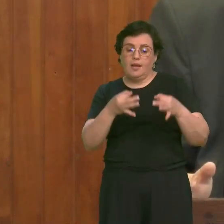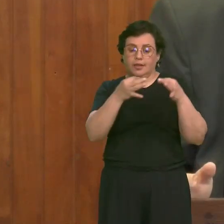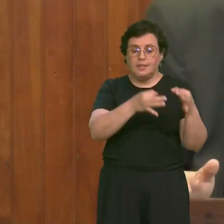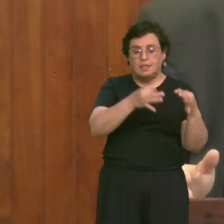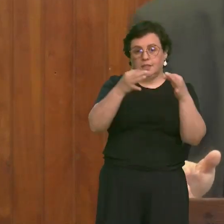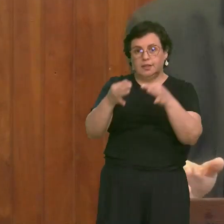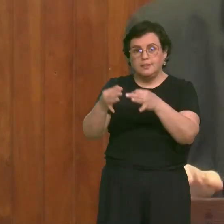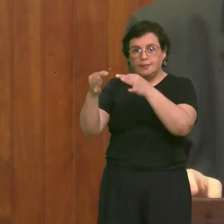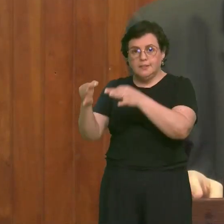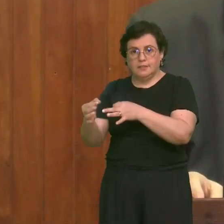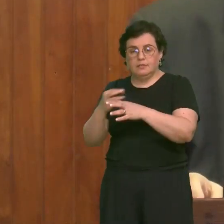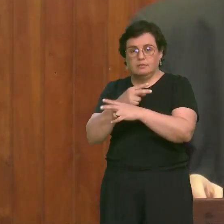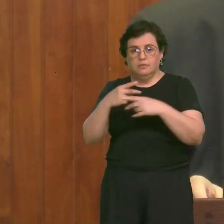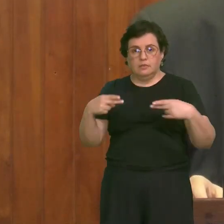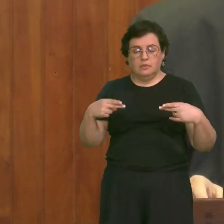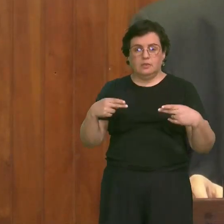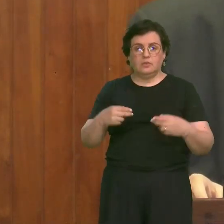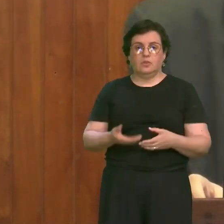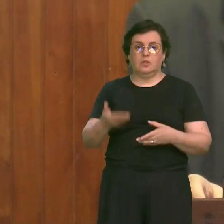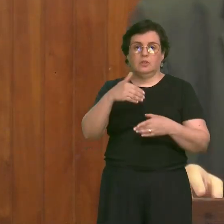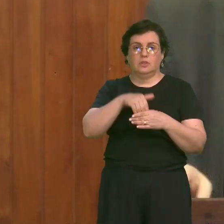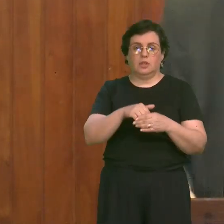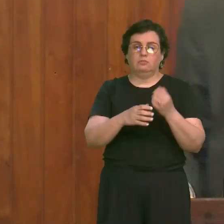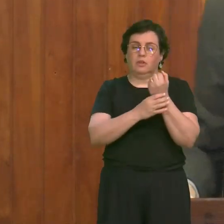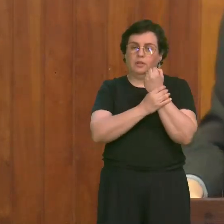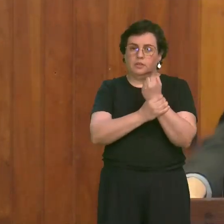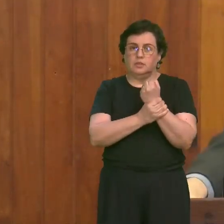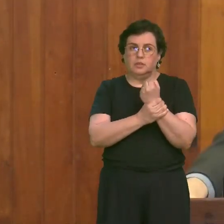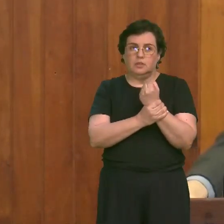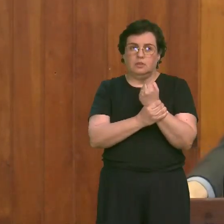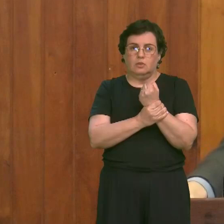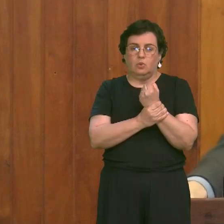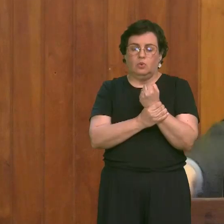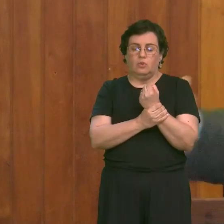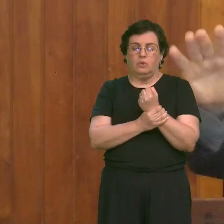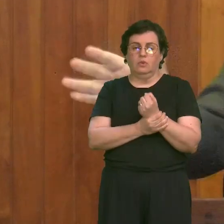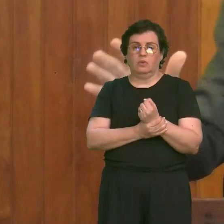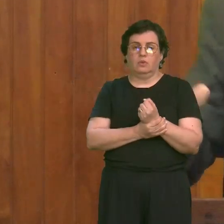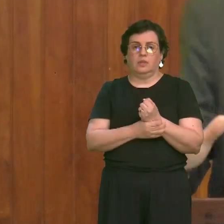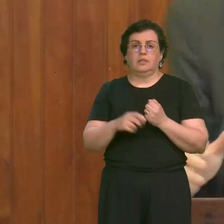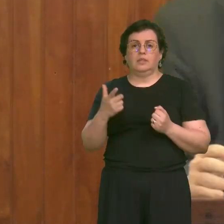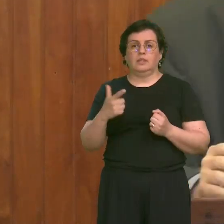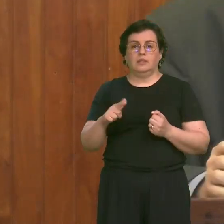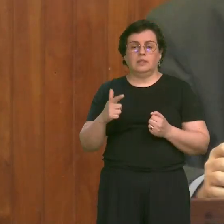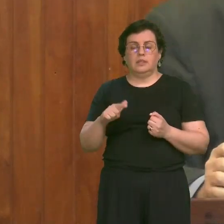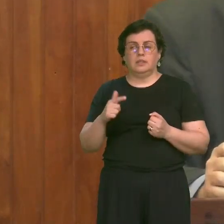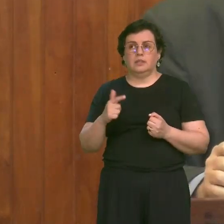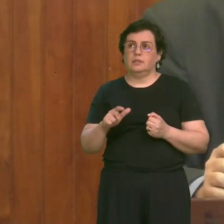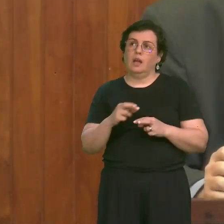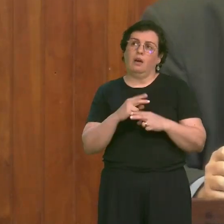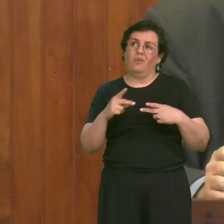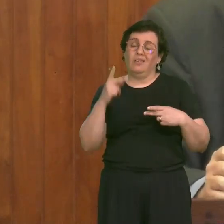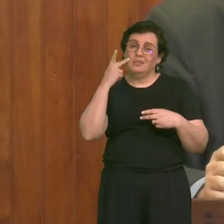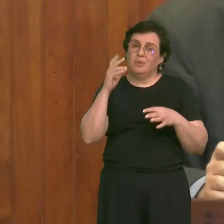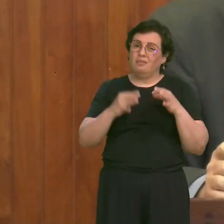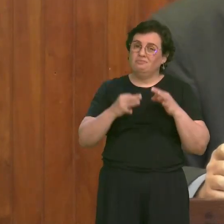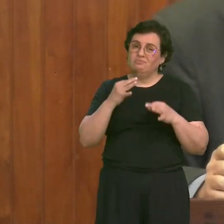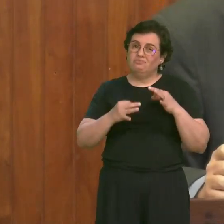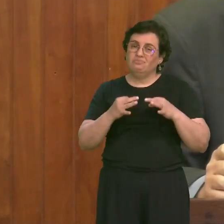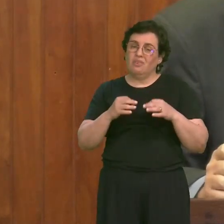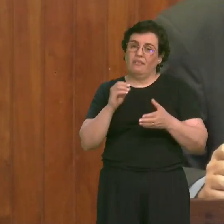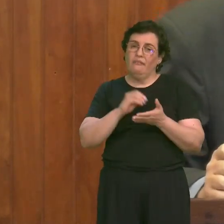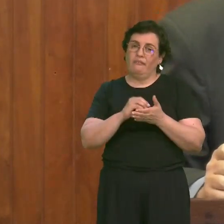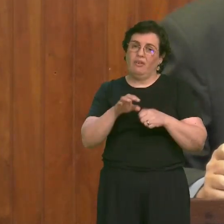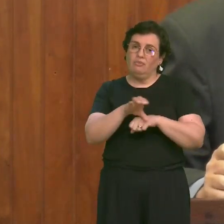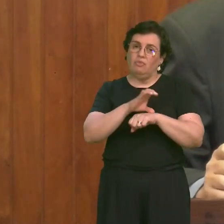dispositivos legais dentro do que é seguro dentro do que é previsível sem imagem para ajuizamento de ação de